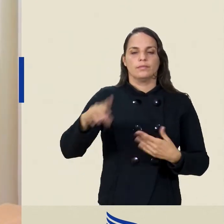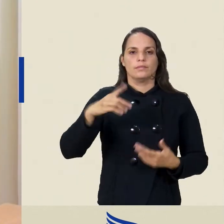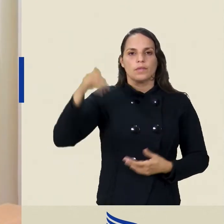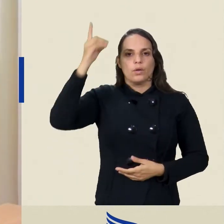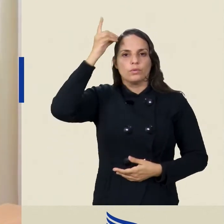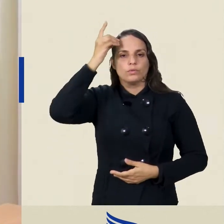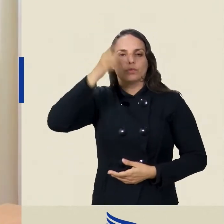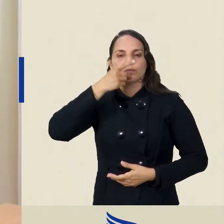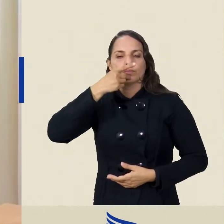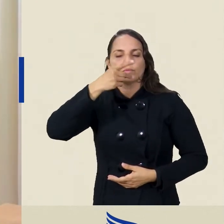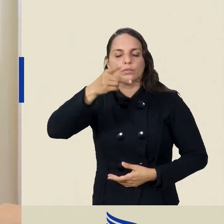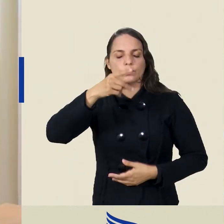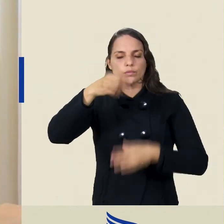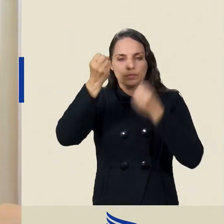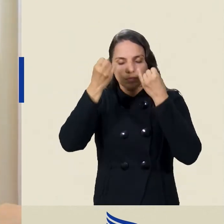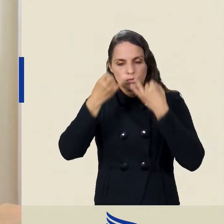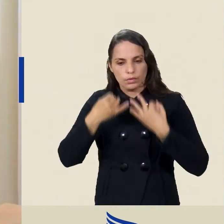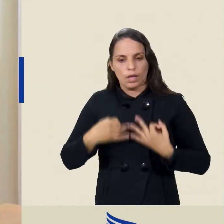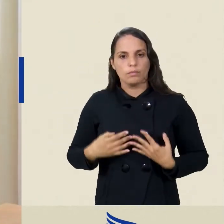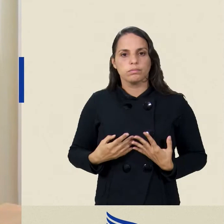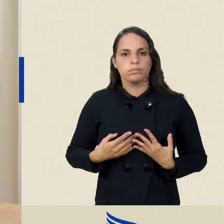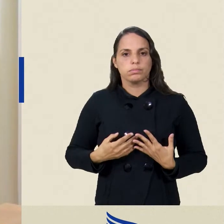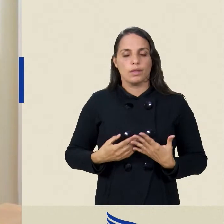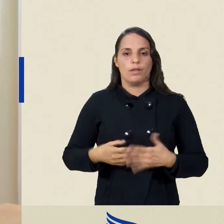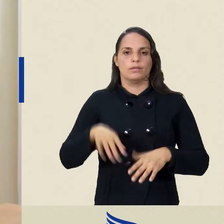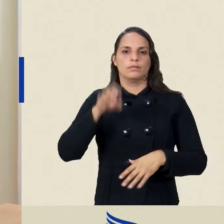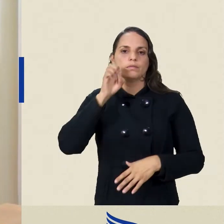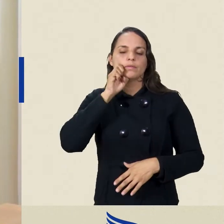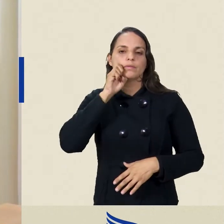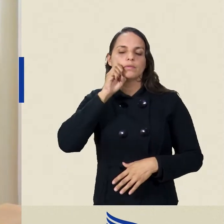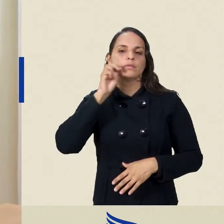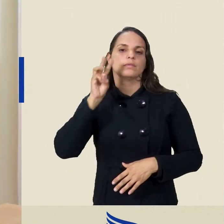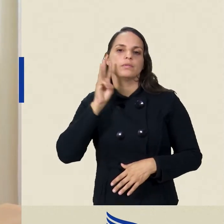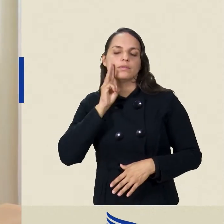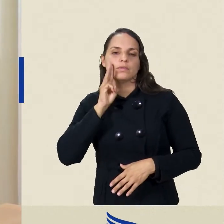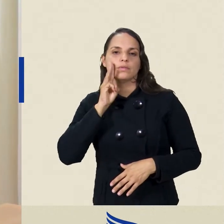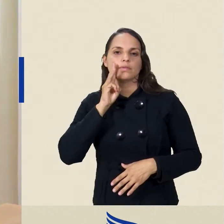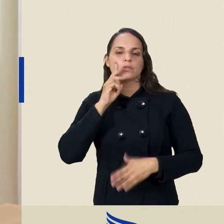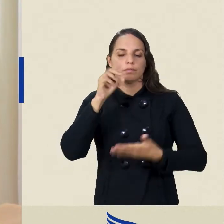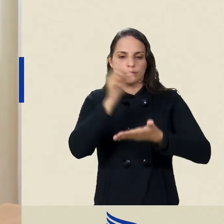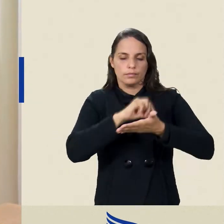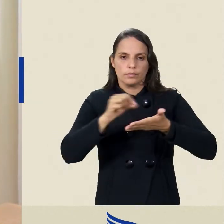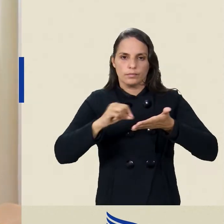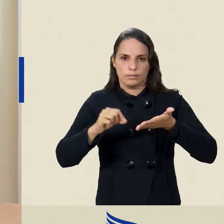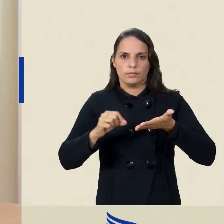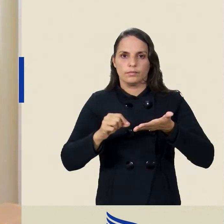afirmou essa atitude no livro Evangelismo, página